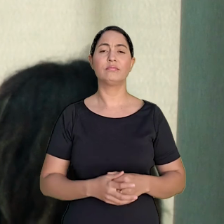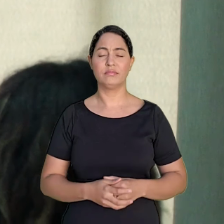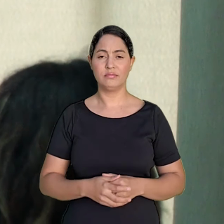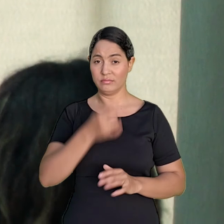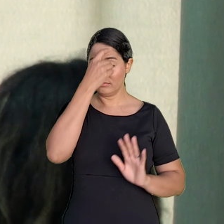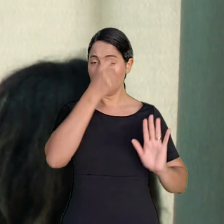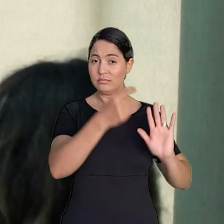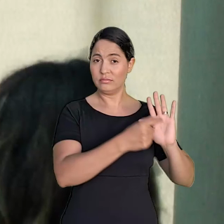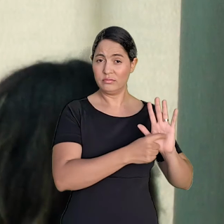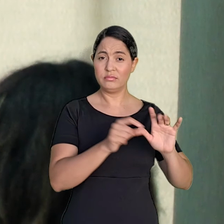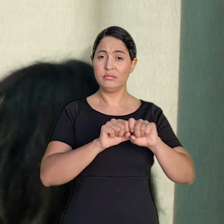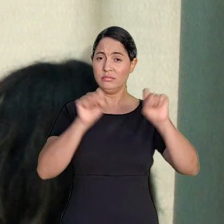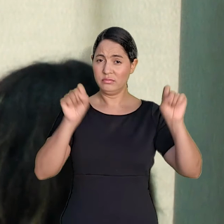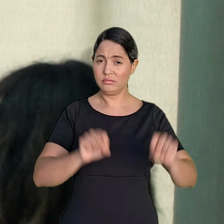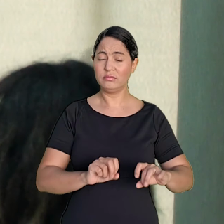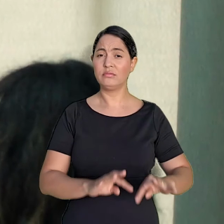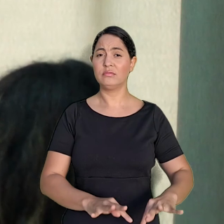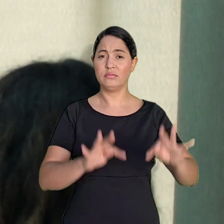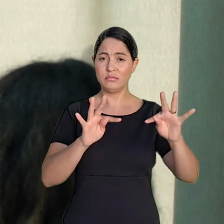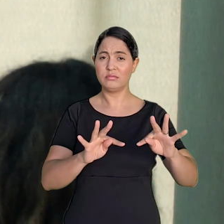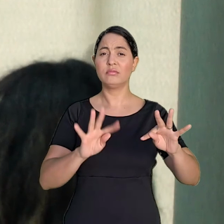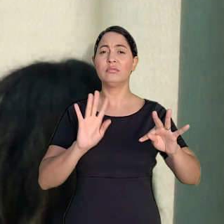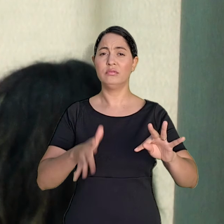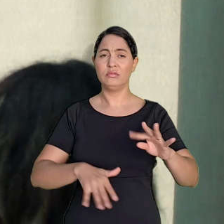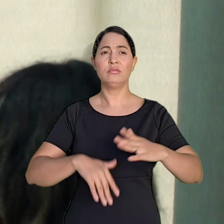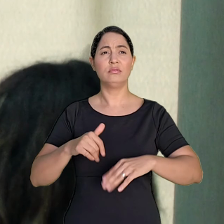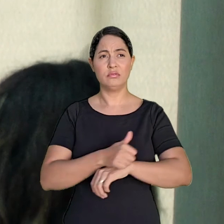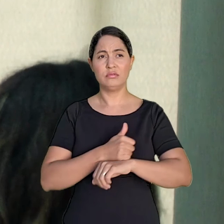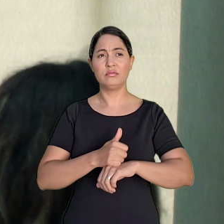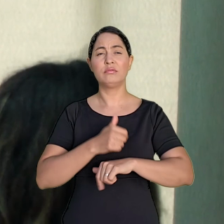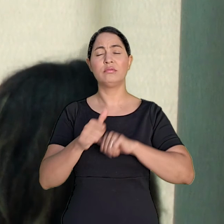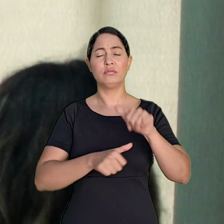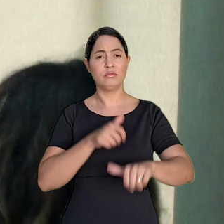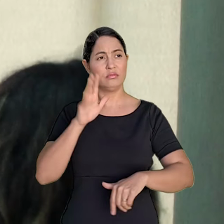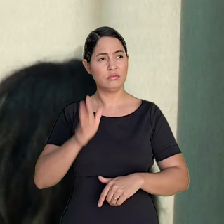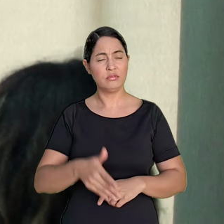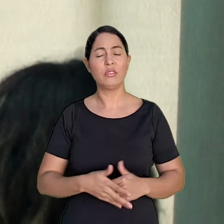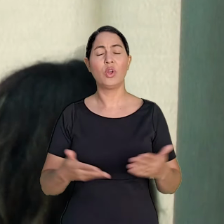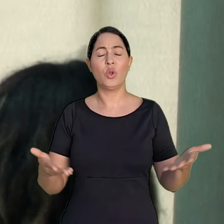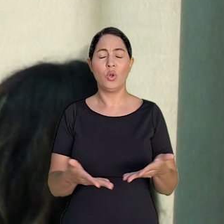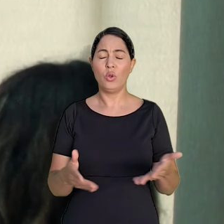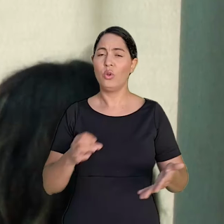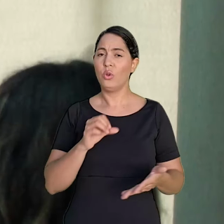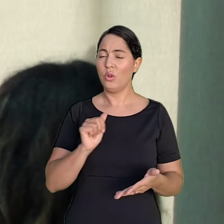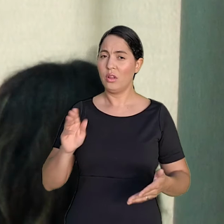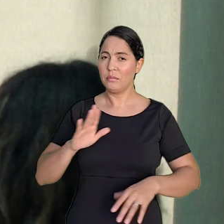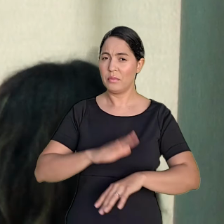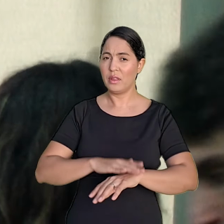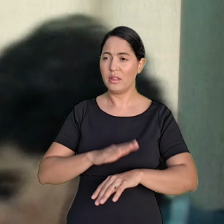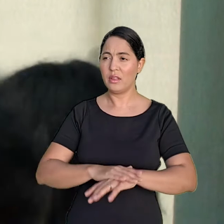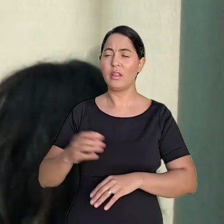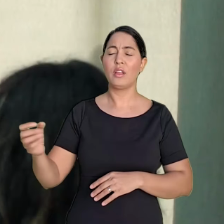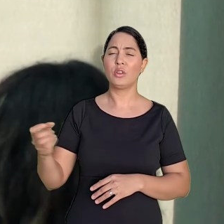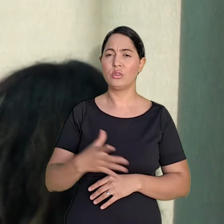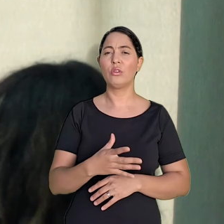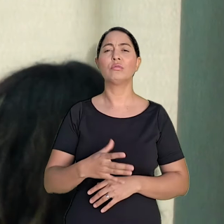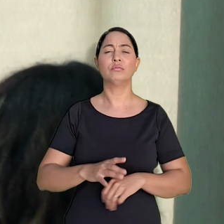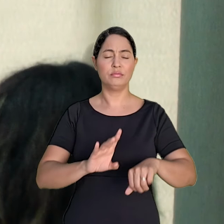eletrônicos e plataformas já mudam a profissão. Cabe à ordem garantir que esse novo tempo